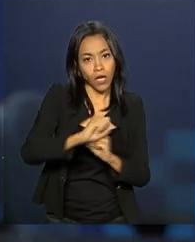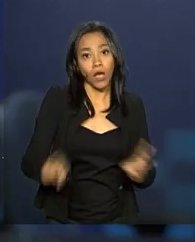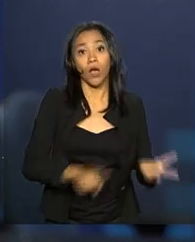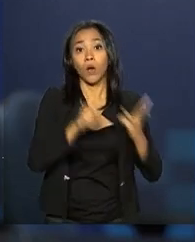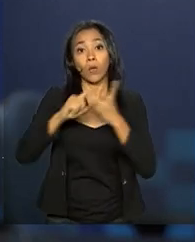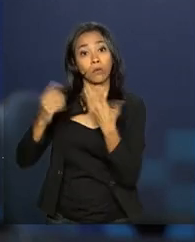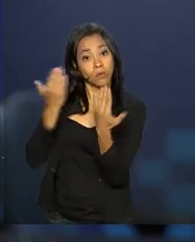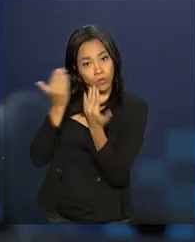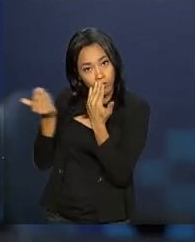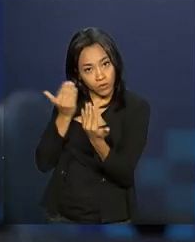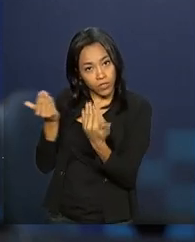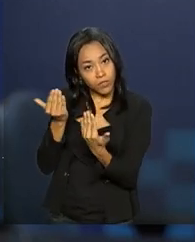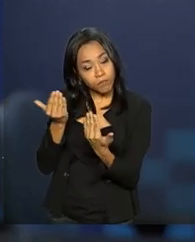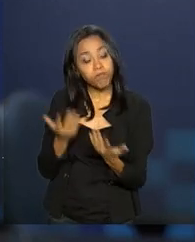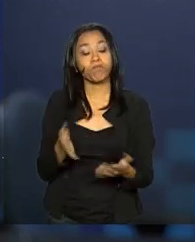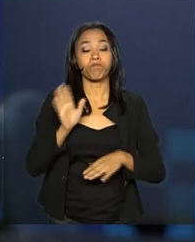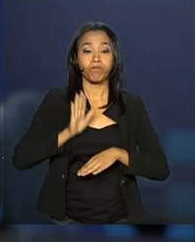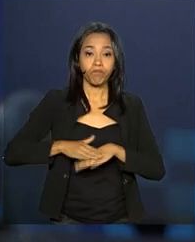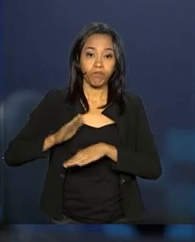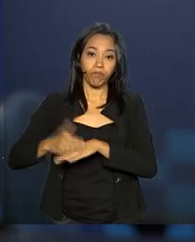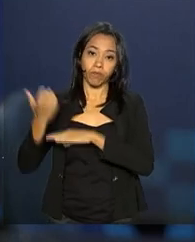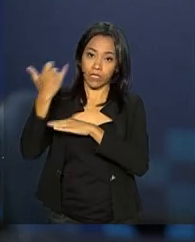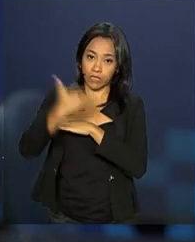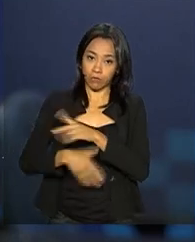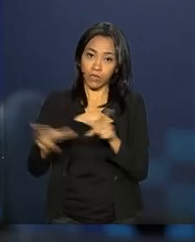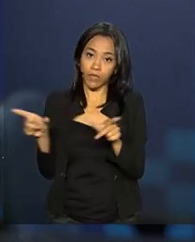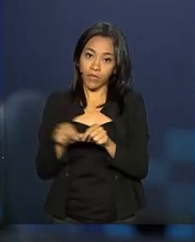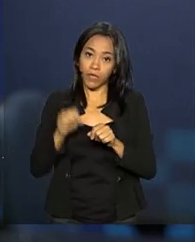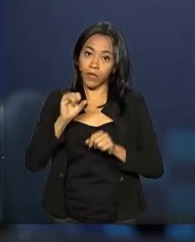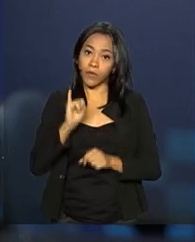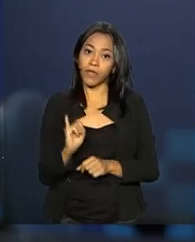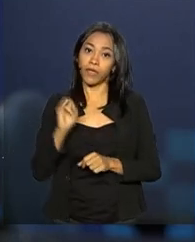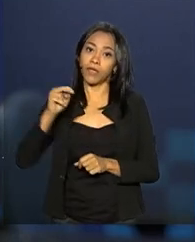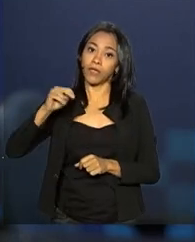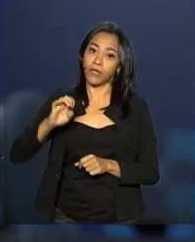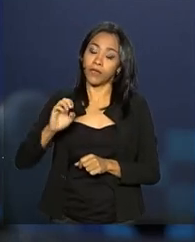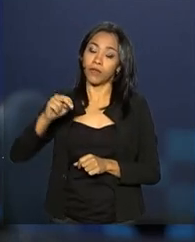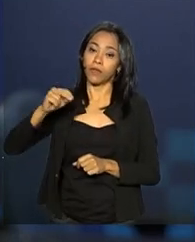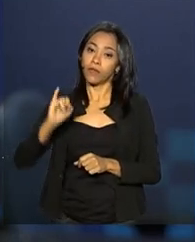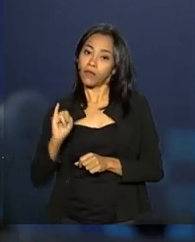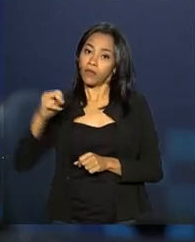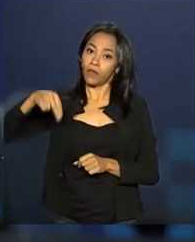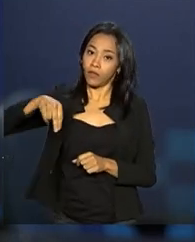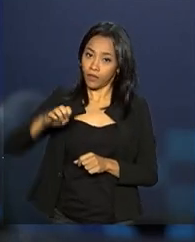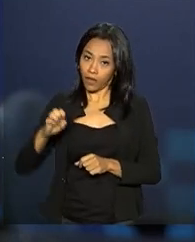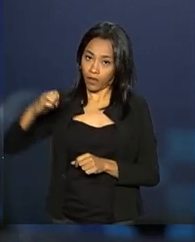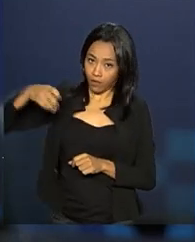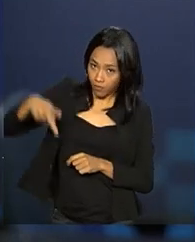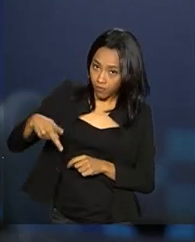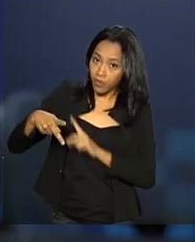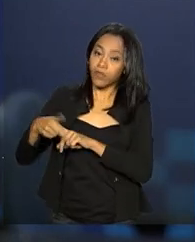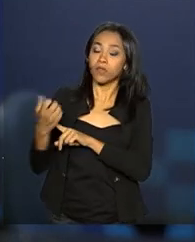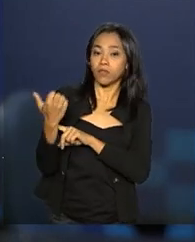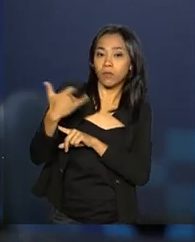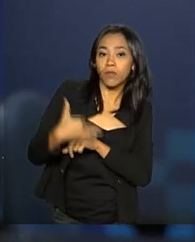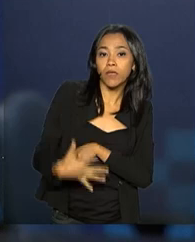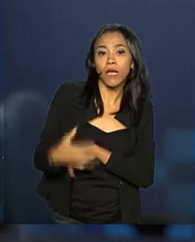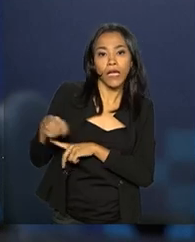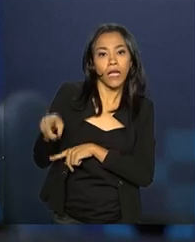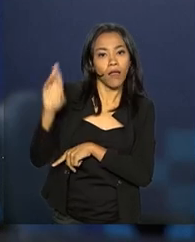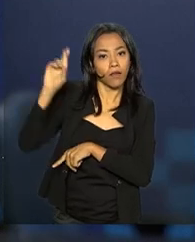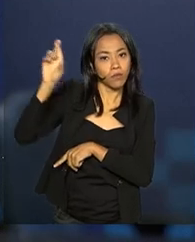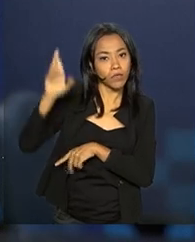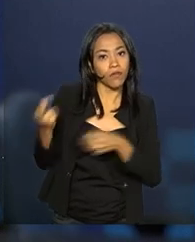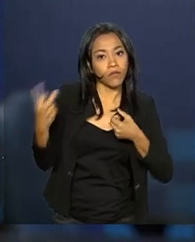psicologia. Segundo o Instituto Nacional de Estudos e Pesquisas Educacionais Anísio Teixeira, o Inep, órgão